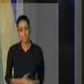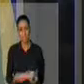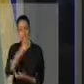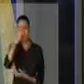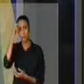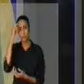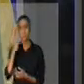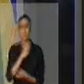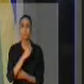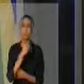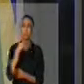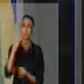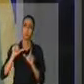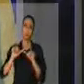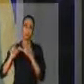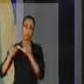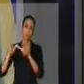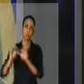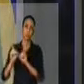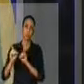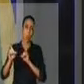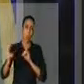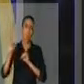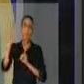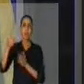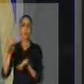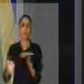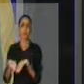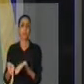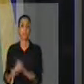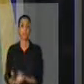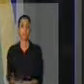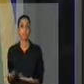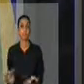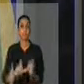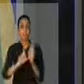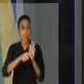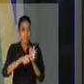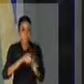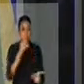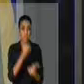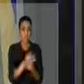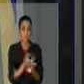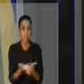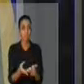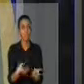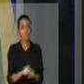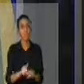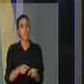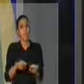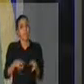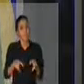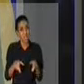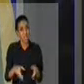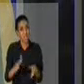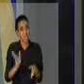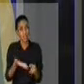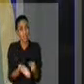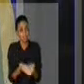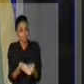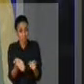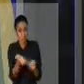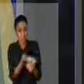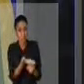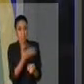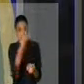quilômetros, grandes distâncias para o seu tratamento. O diagnóstico tardio e o tratamento nos estágios mais avançados do câncer diminui a